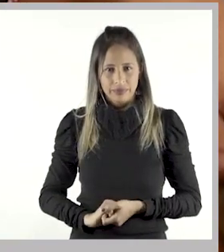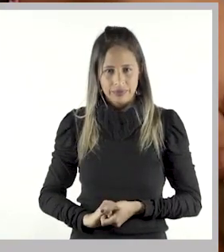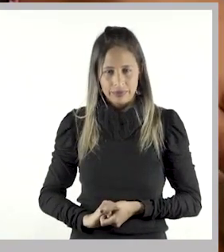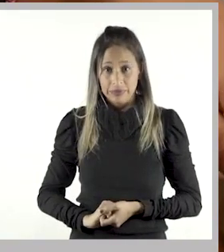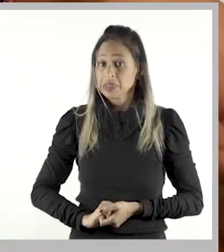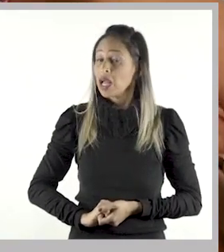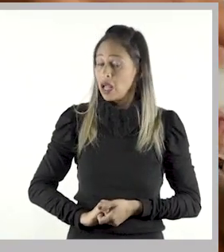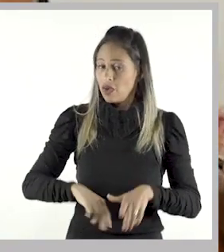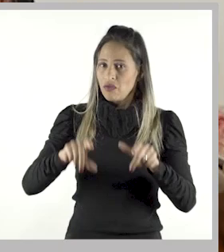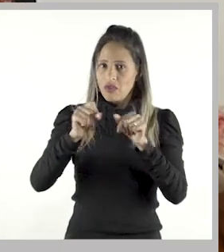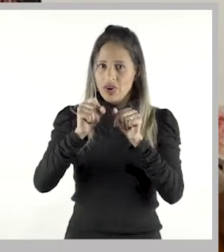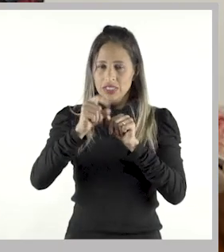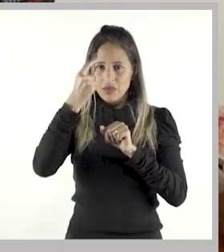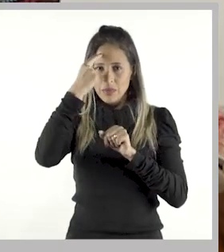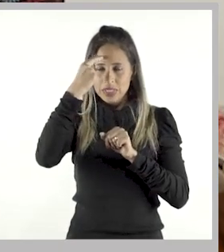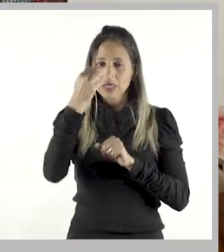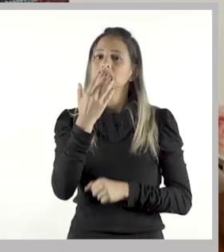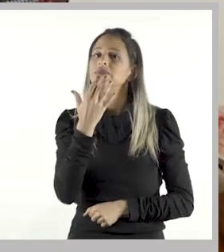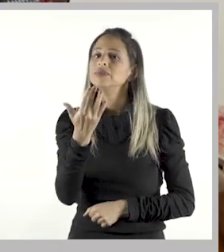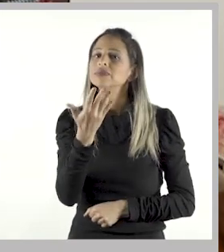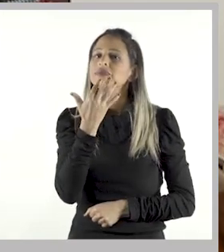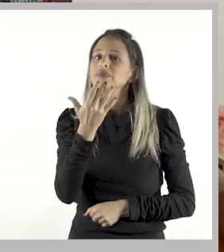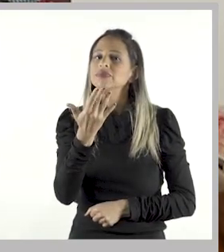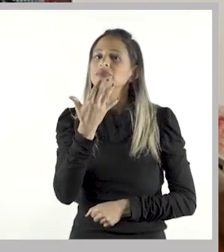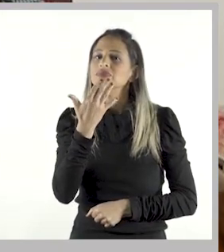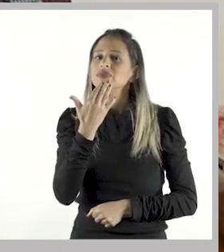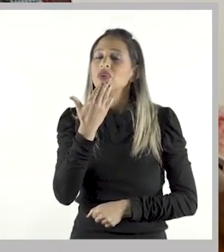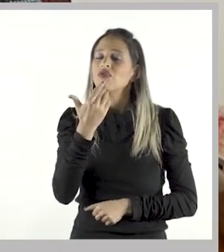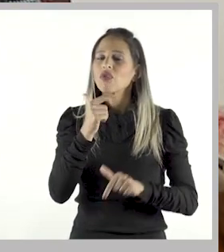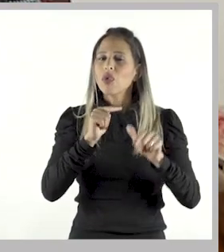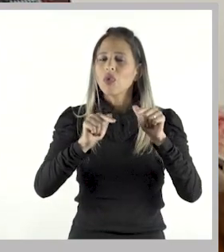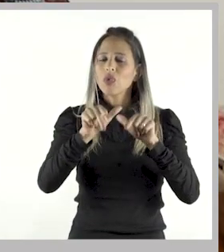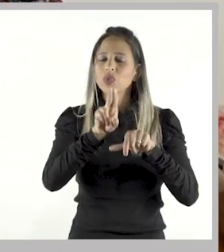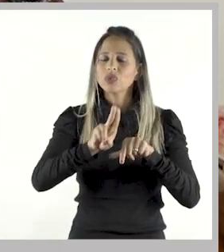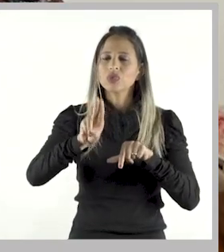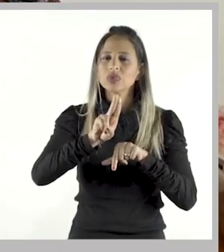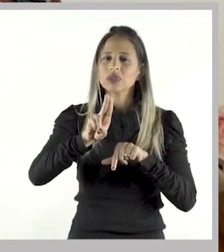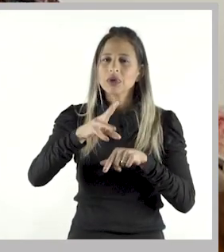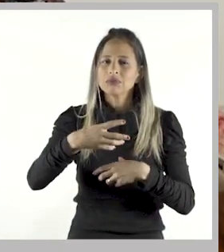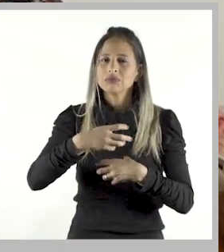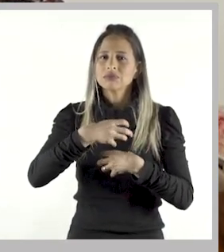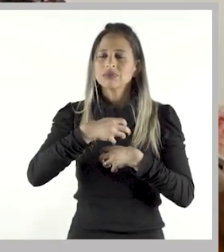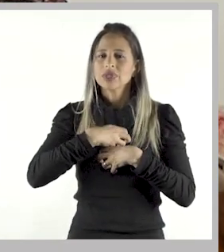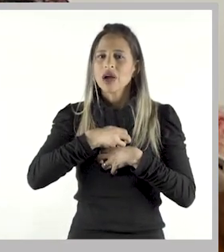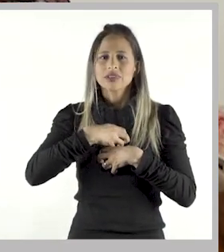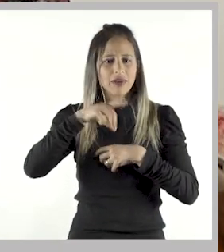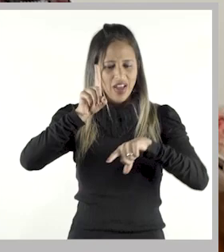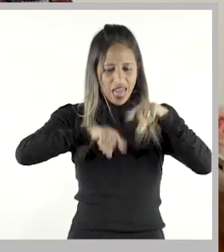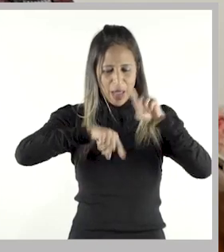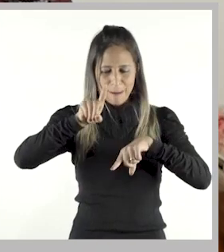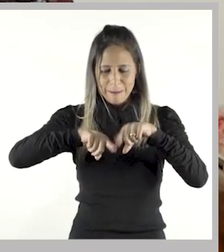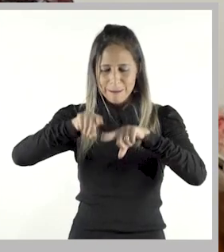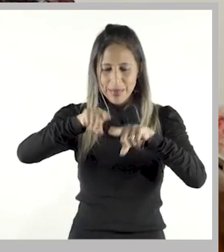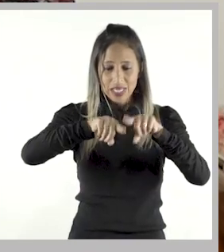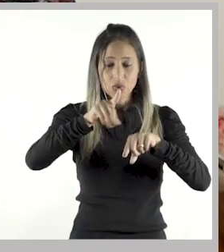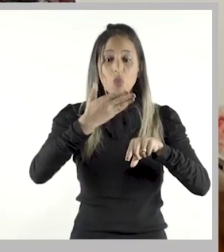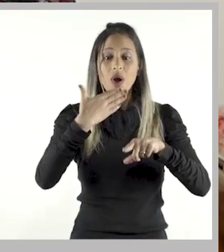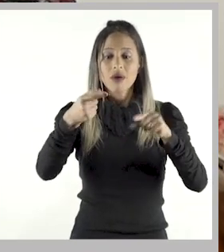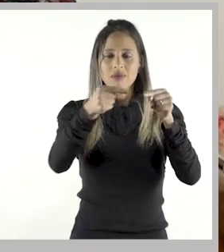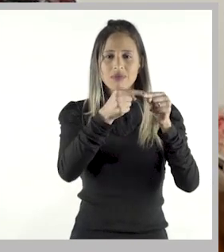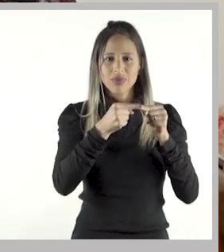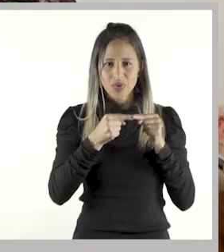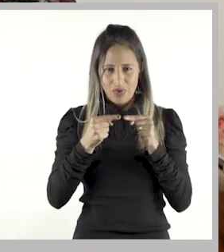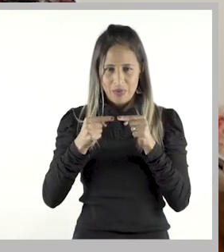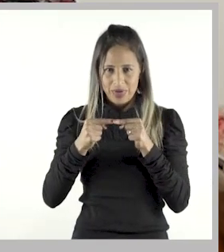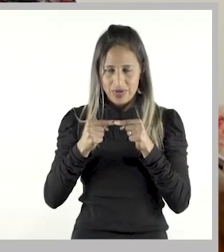nas cores. Dessa vez eu vou trabalhar muito com intuição, porque eu tenho muitos elementos e vou vendo o que combina. Para quem